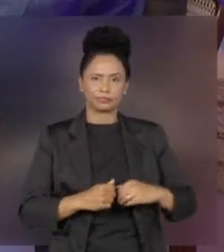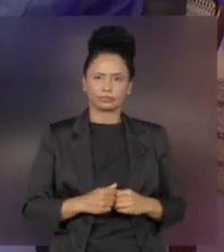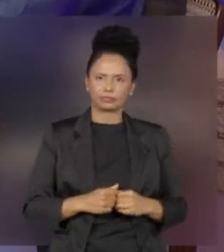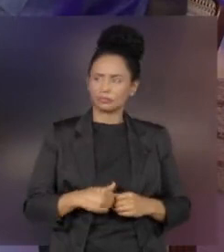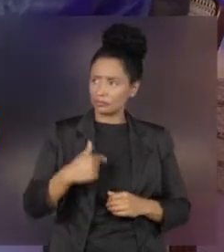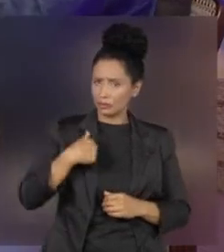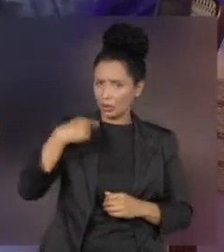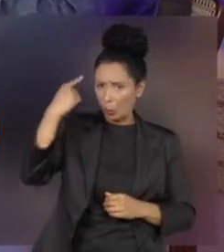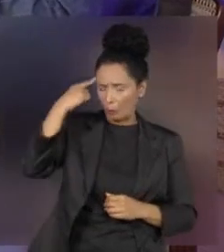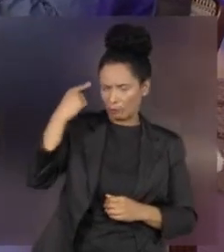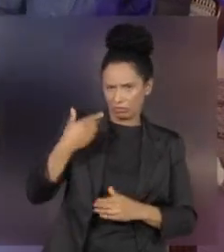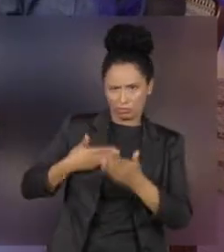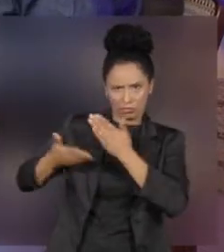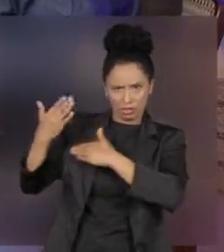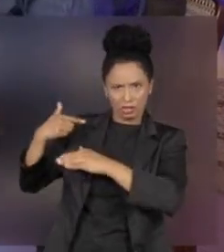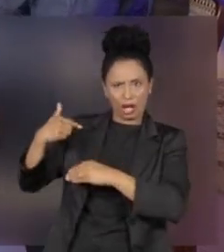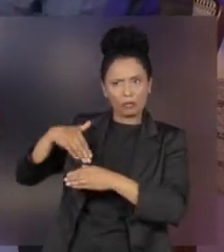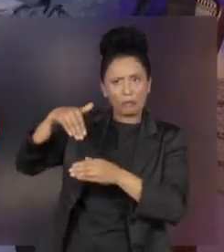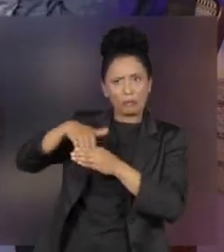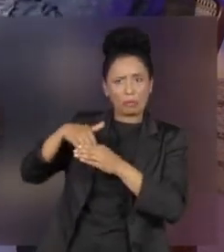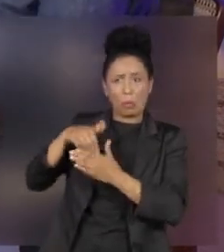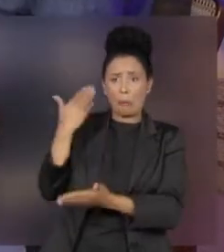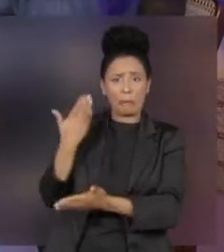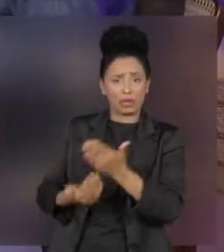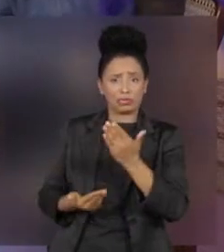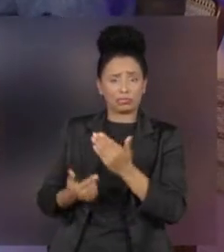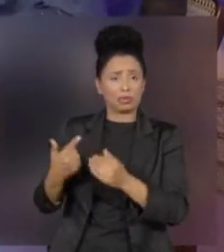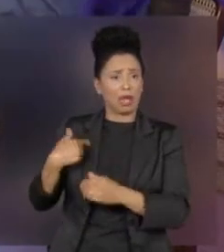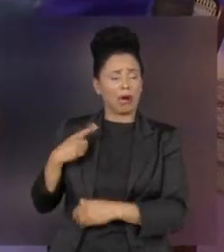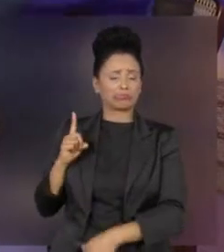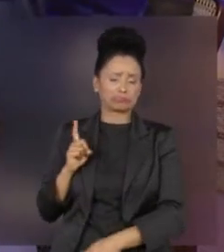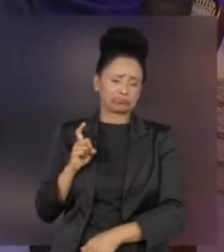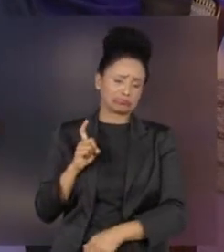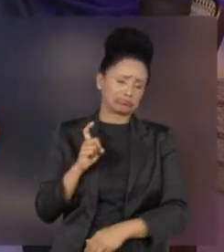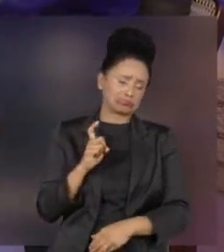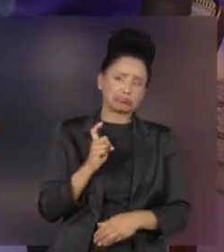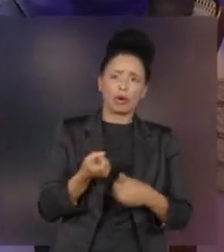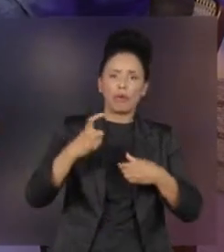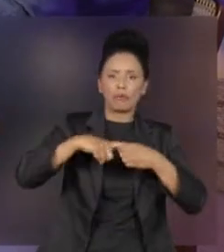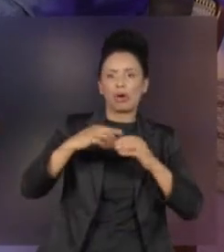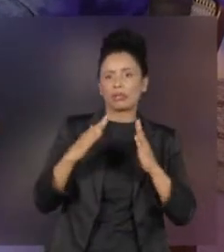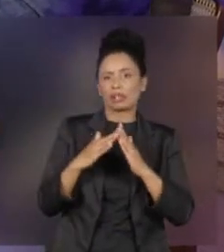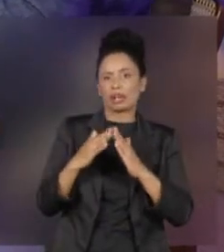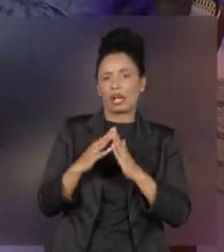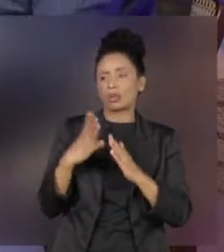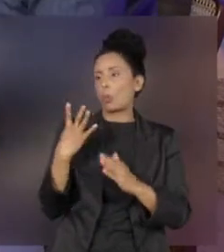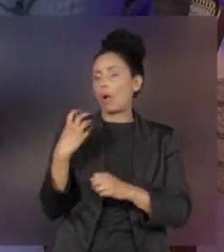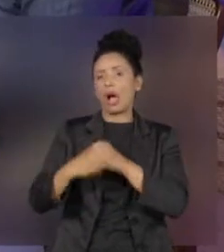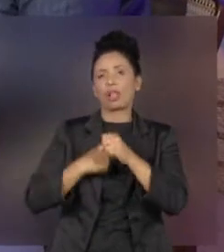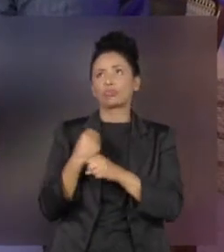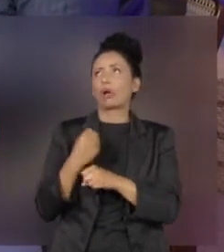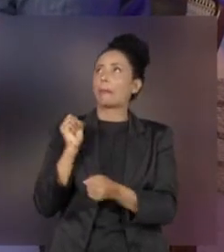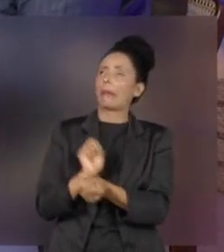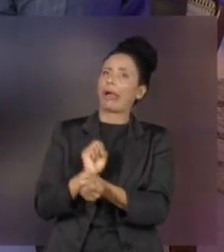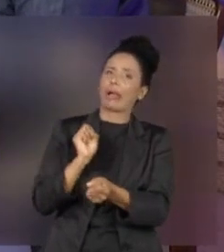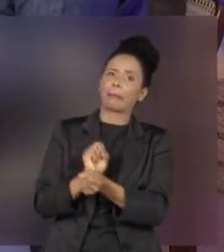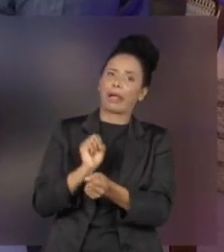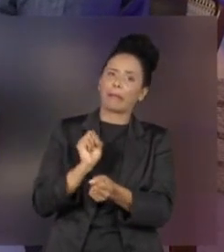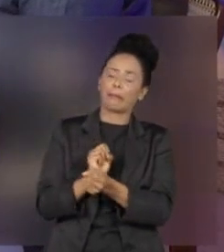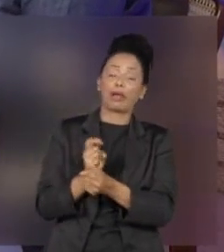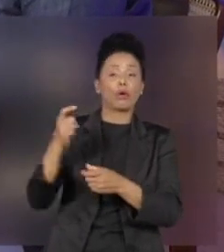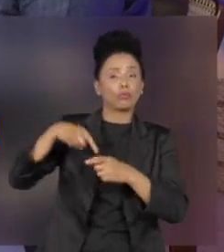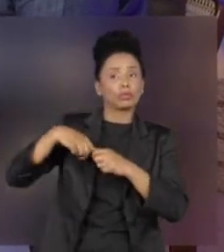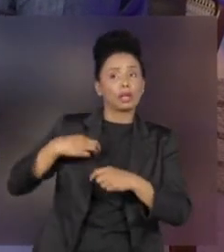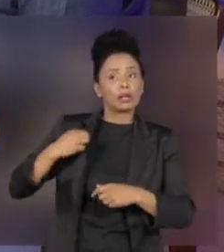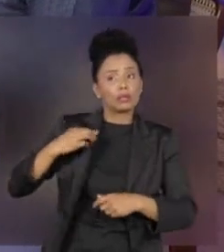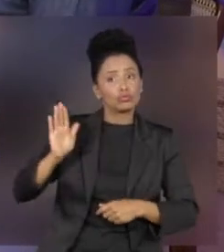perdi as eleições, eu voltava para casa para lamber minhas feridas e esperava 4 anos. Eu espero que